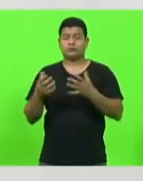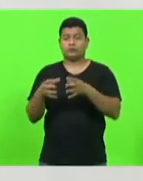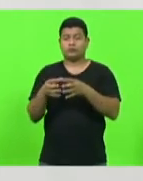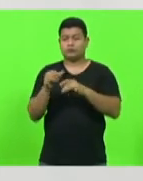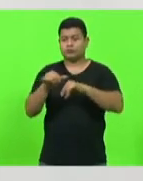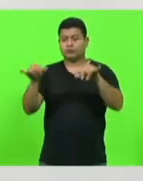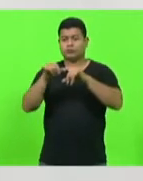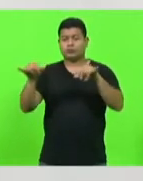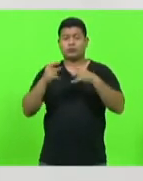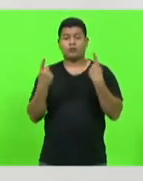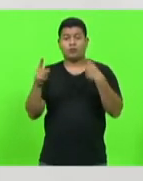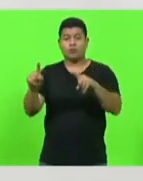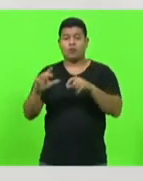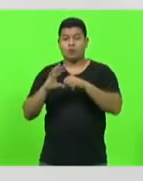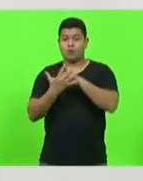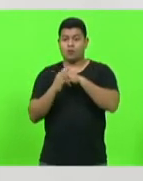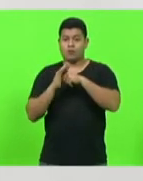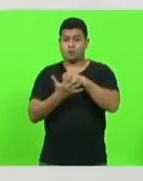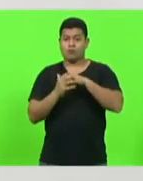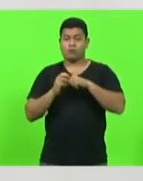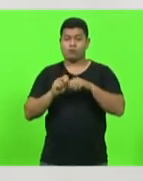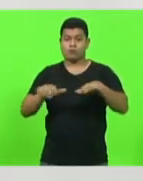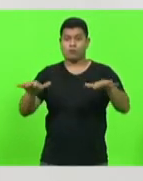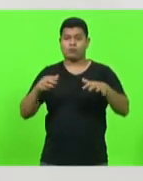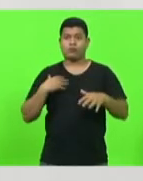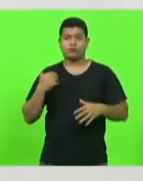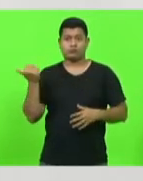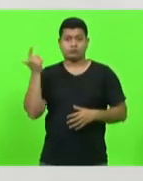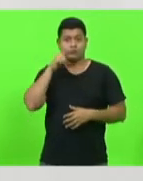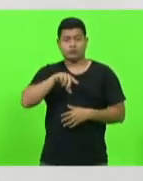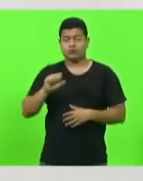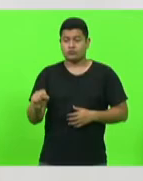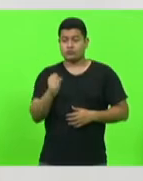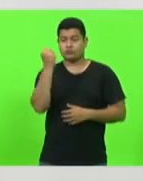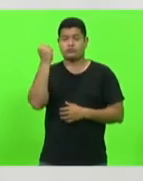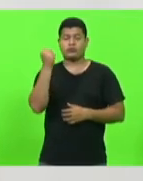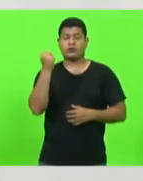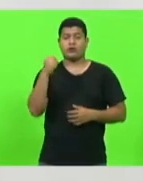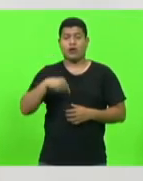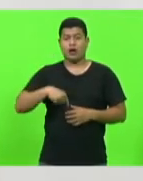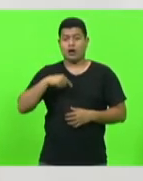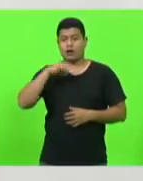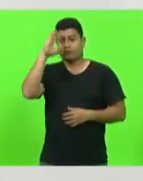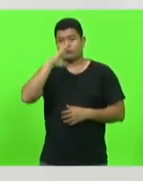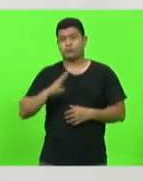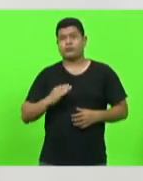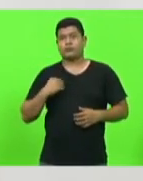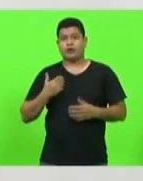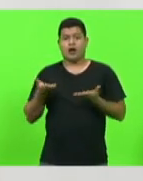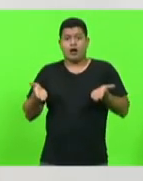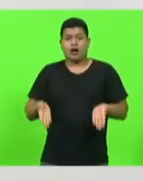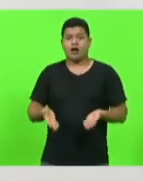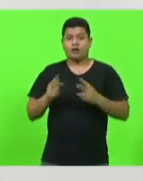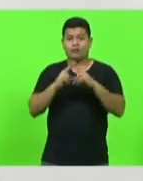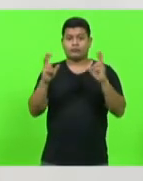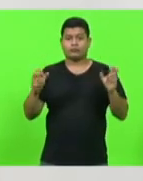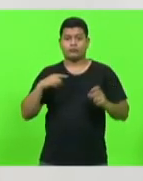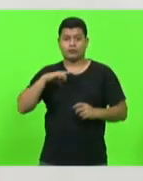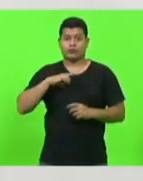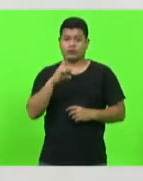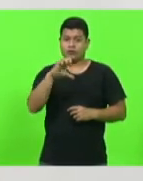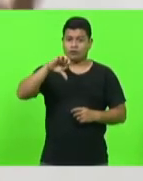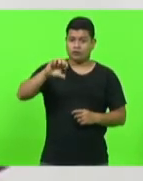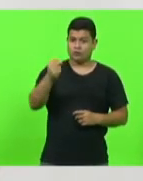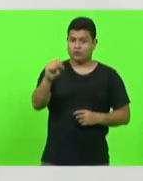o Covid-19 foi sucesso na nação brasileira. E aí eu pego Florianópolis, que tem